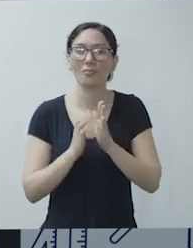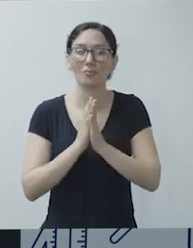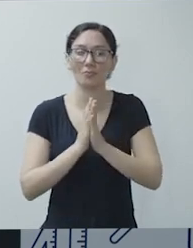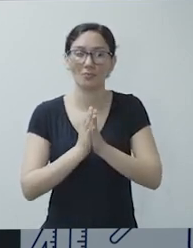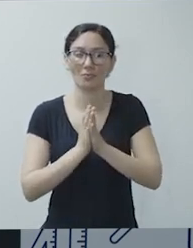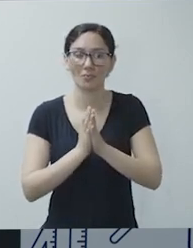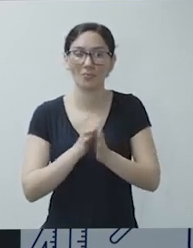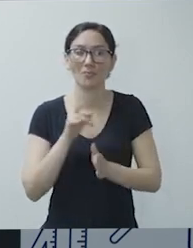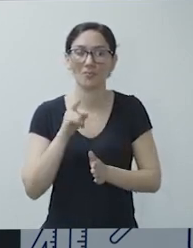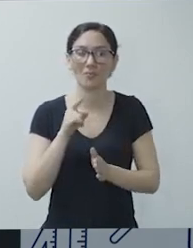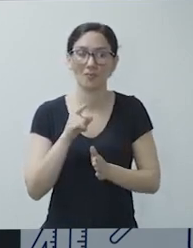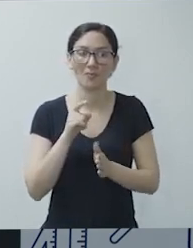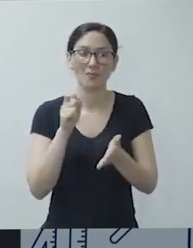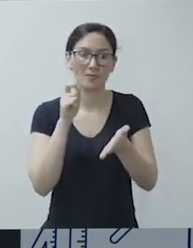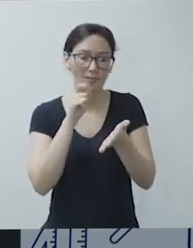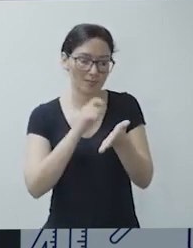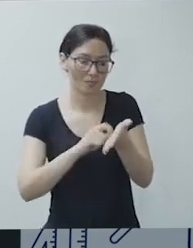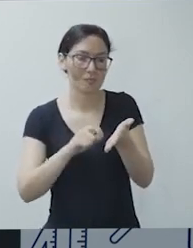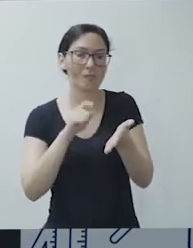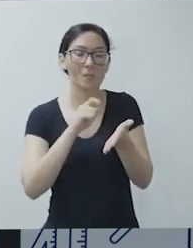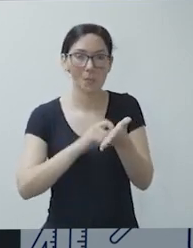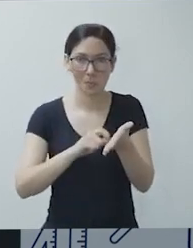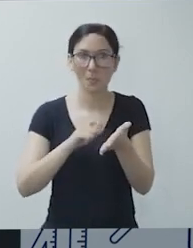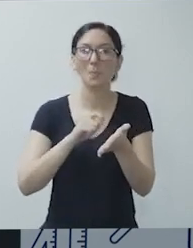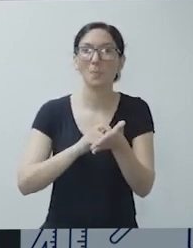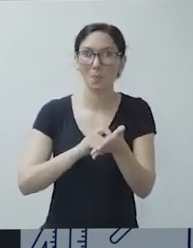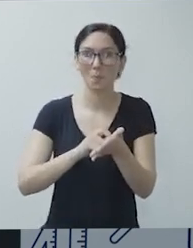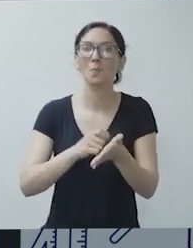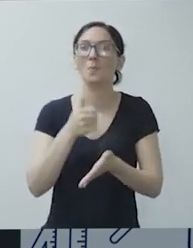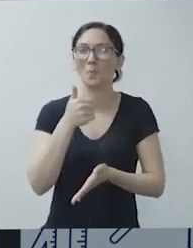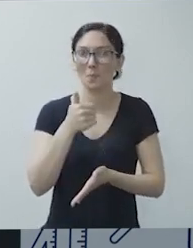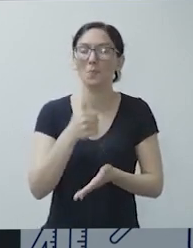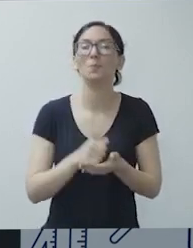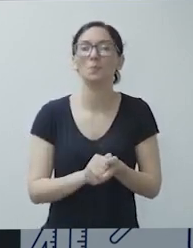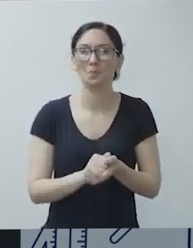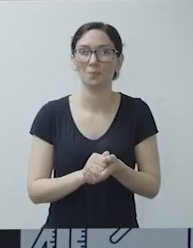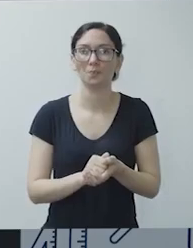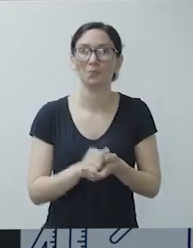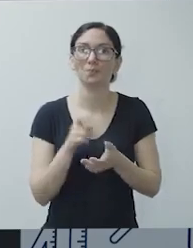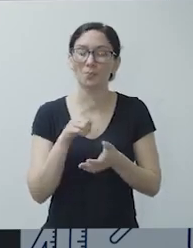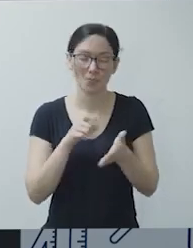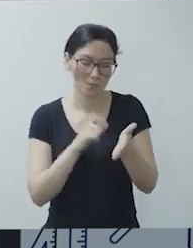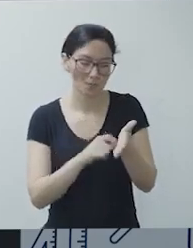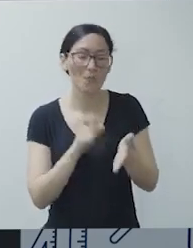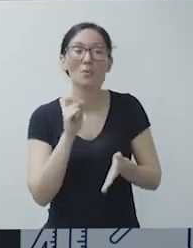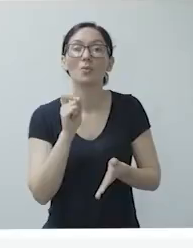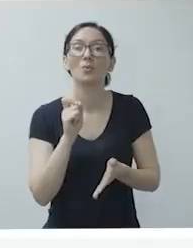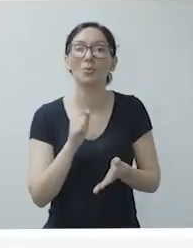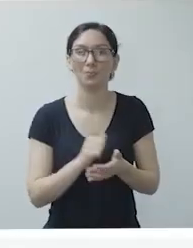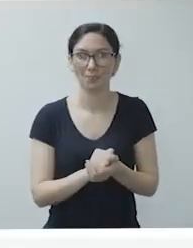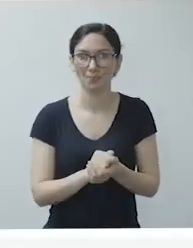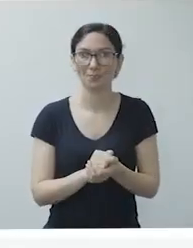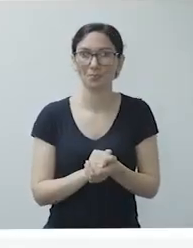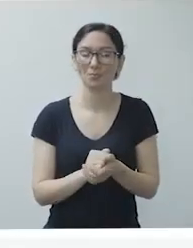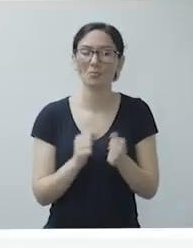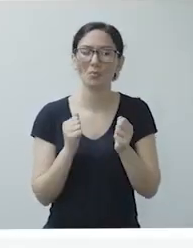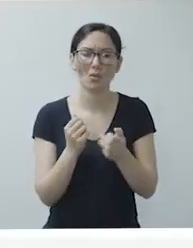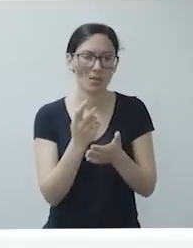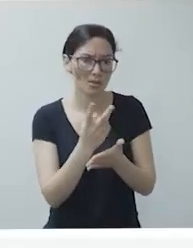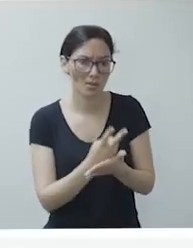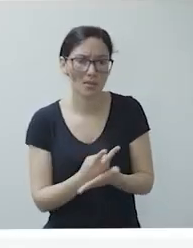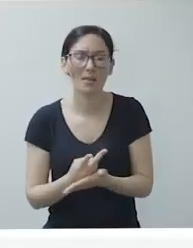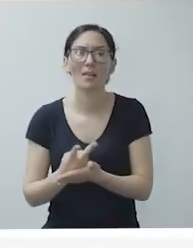professora Márcia, tem um desafio de registro para vocês. Registre. Registre o quê? Vocês podem